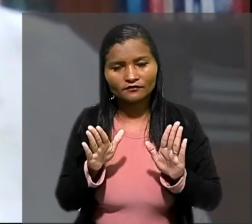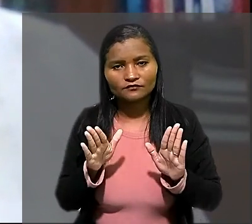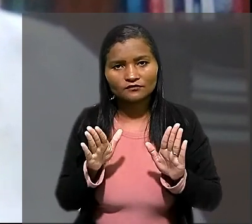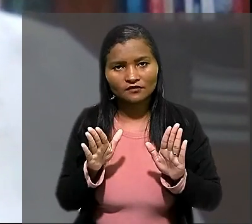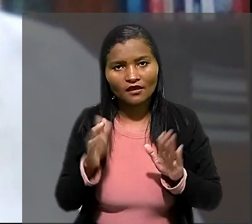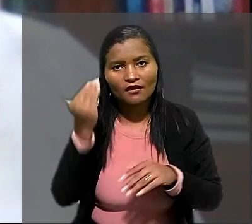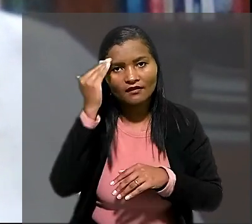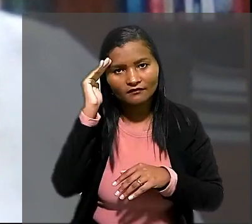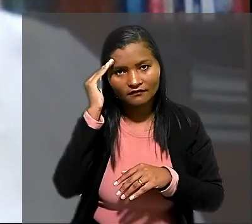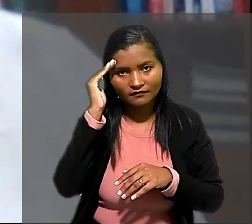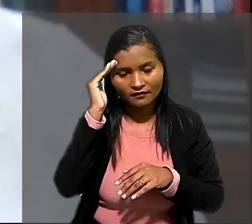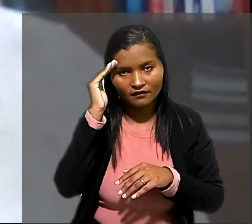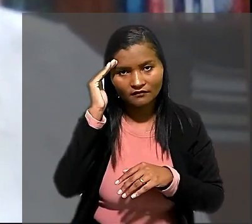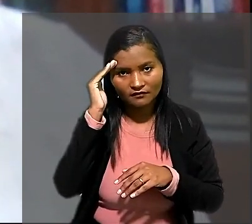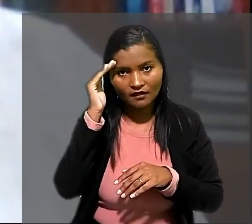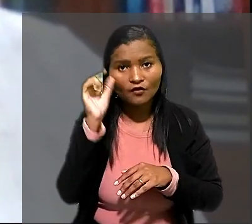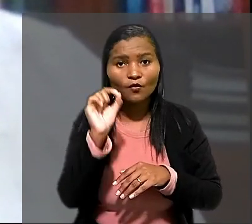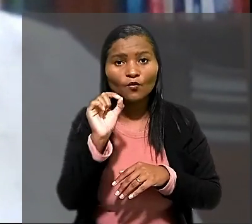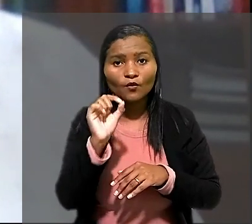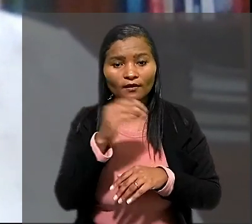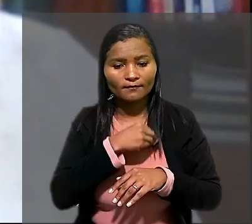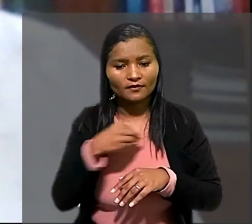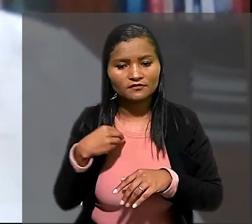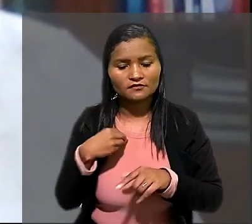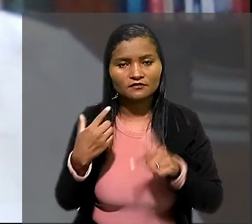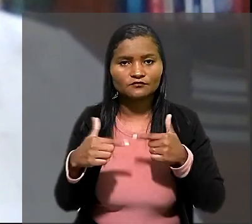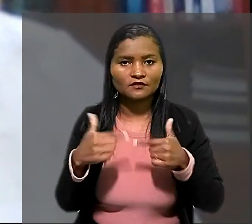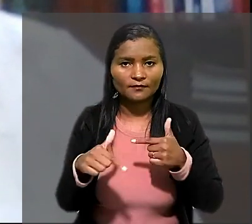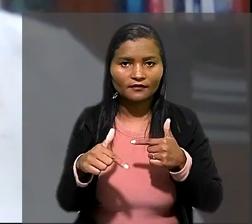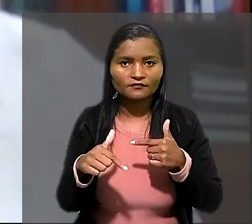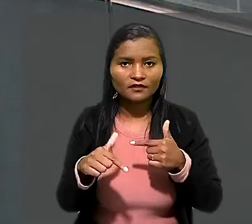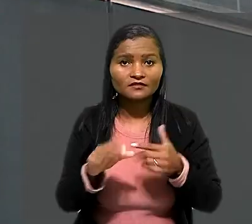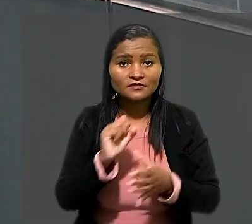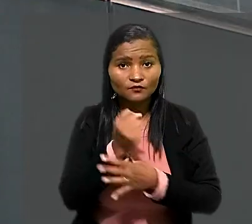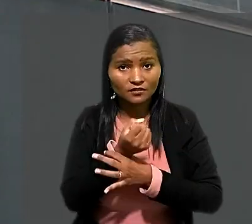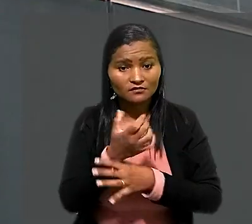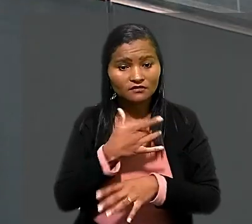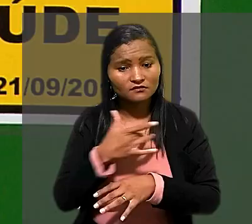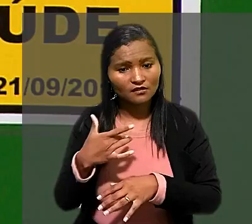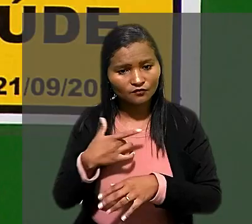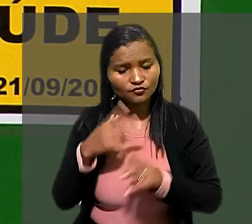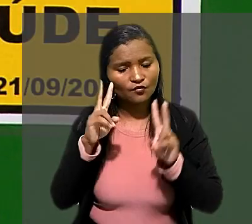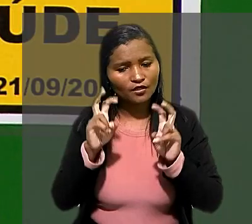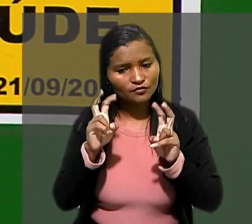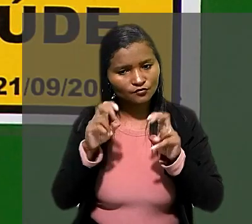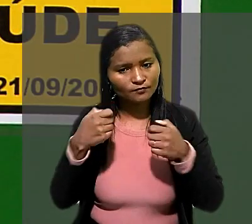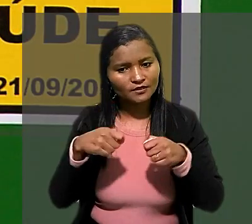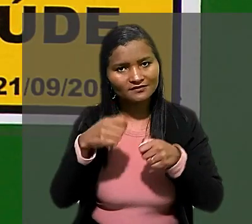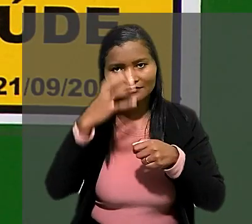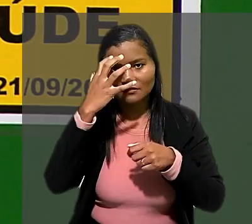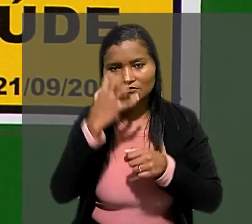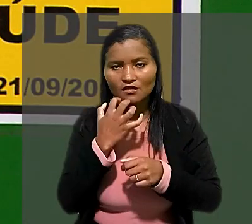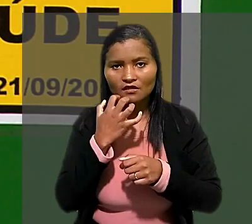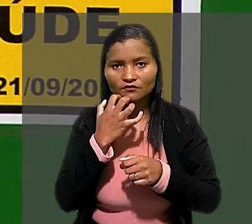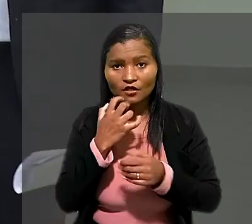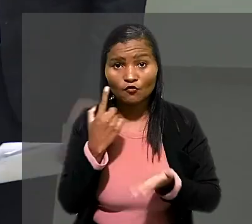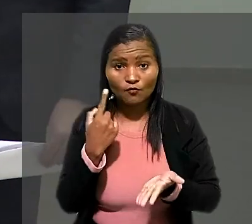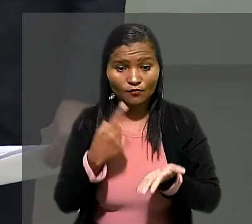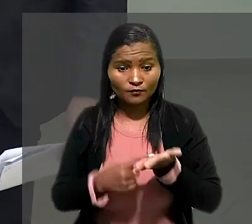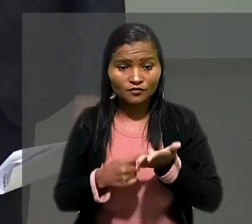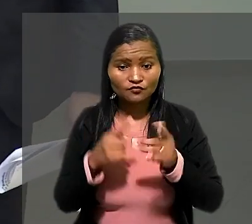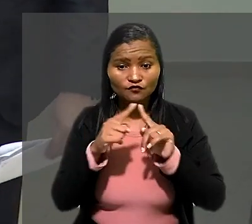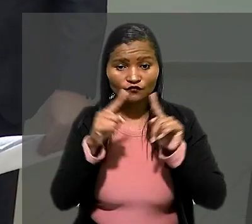abertos a entender o que é a medicina do trabalho. Segurança e saúde é um assunto que deve ser levado a sério.